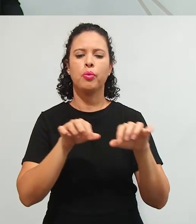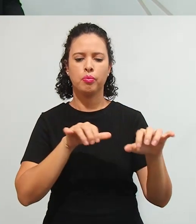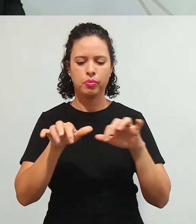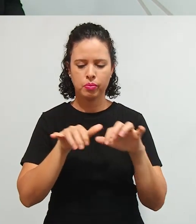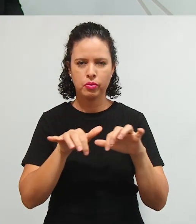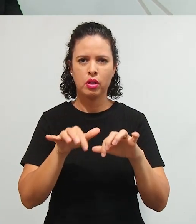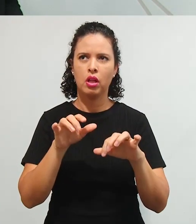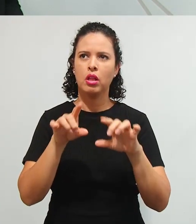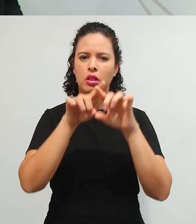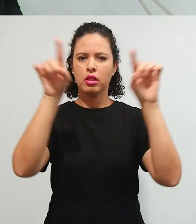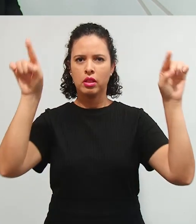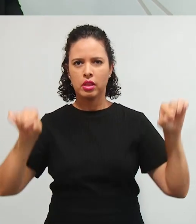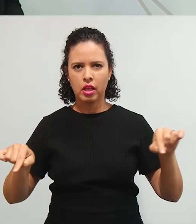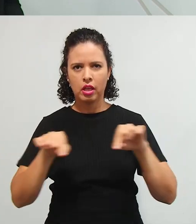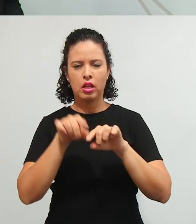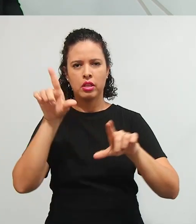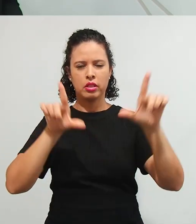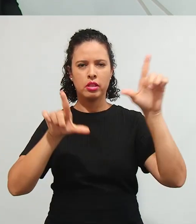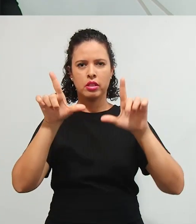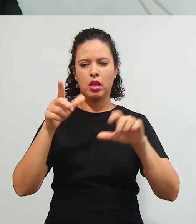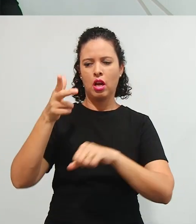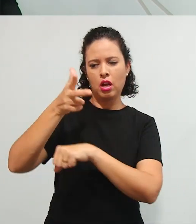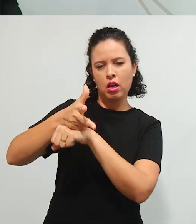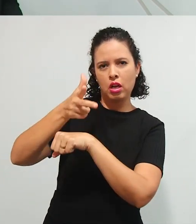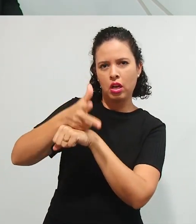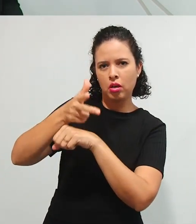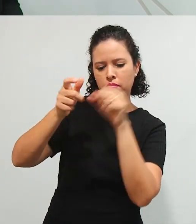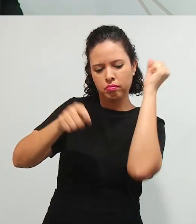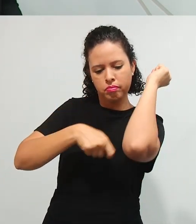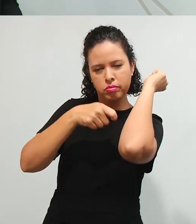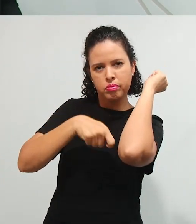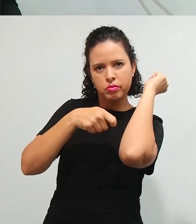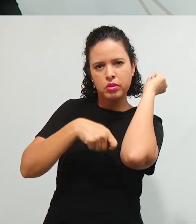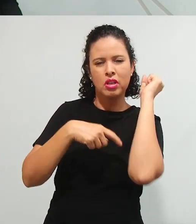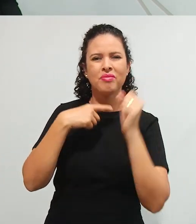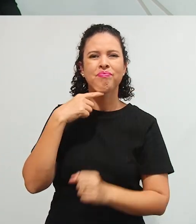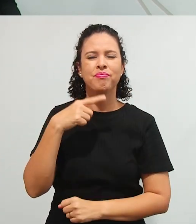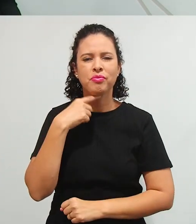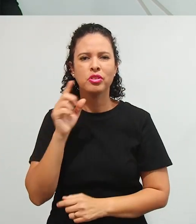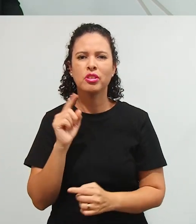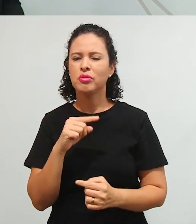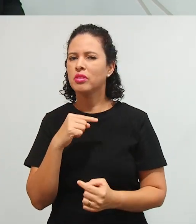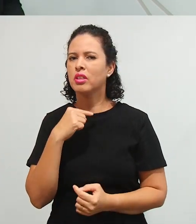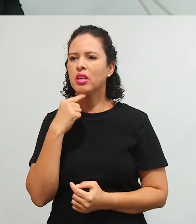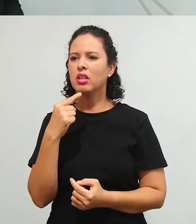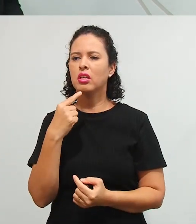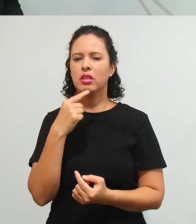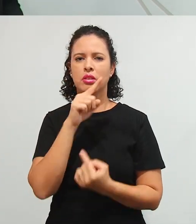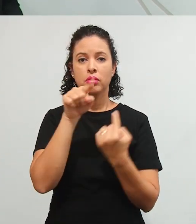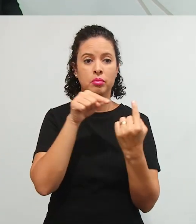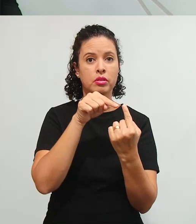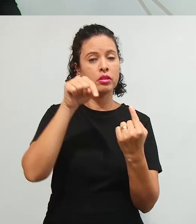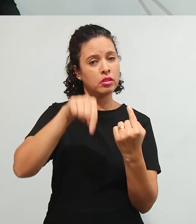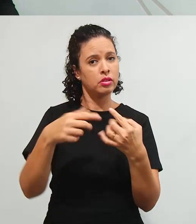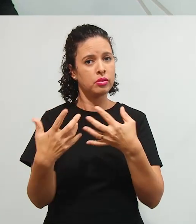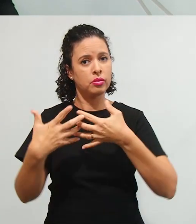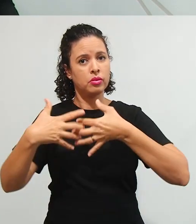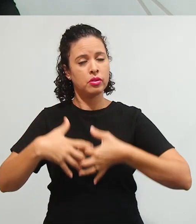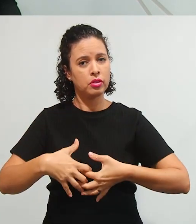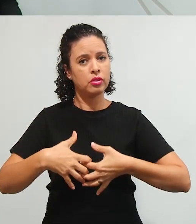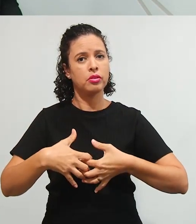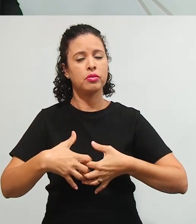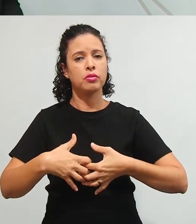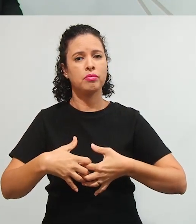computadores, telas, câmeras, que não atendem mais aos objetivos da